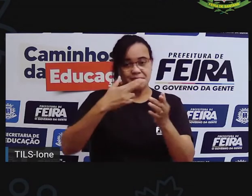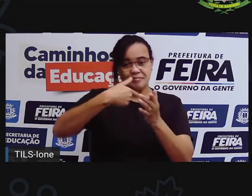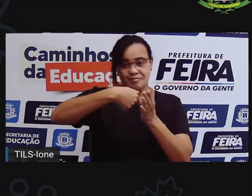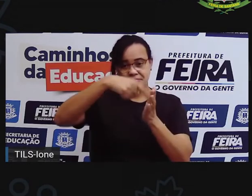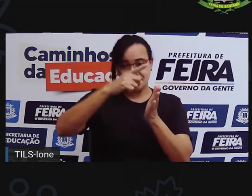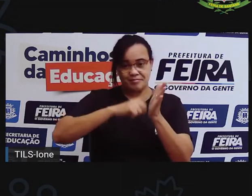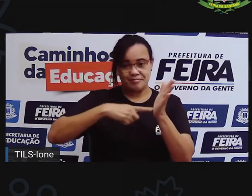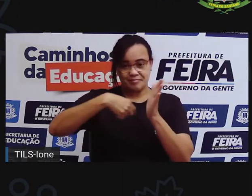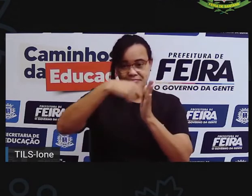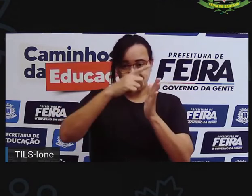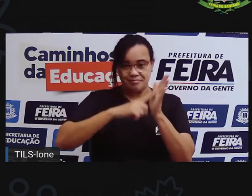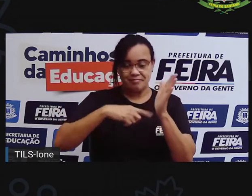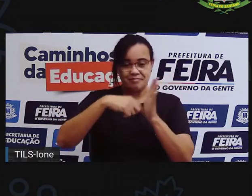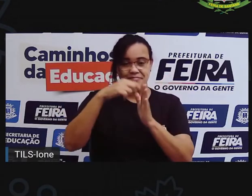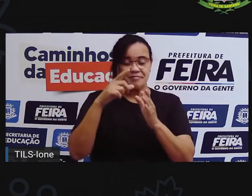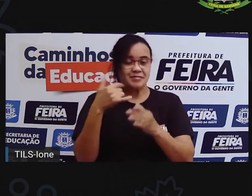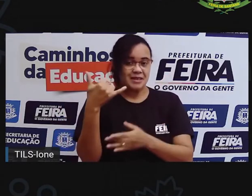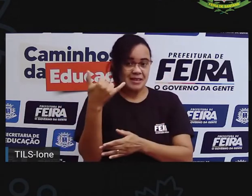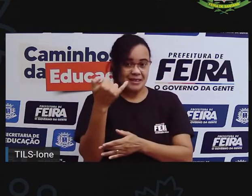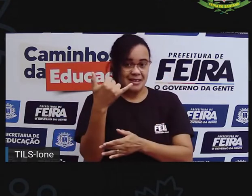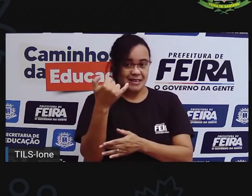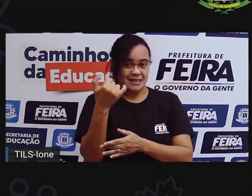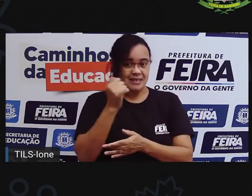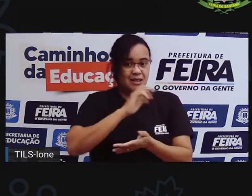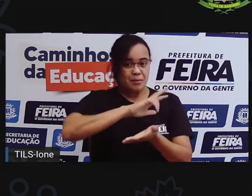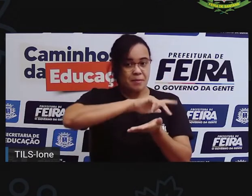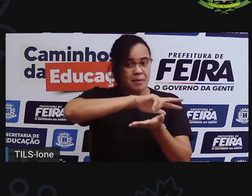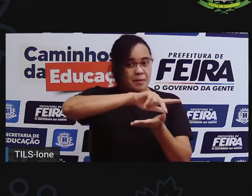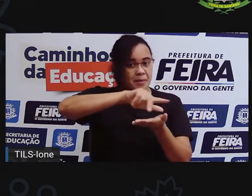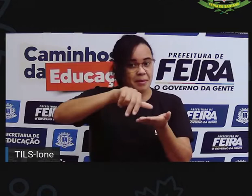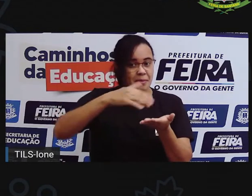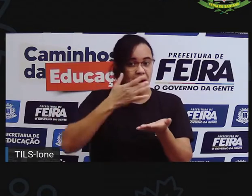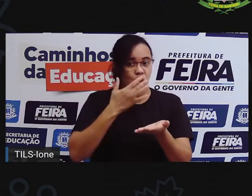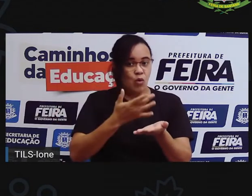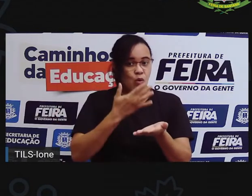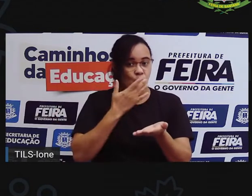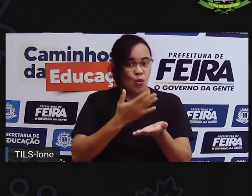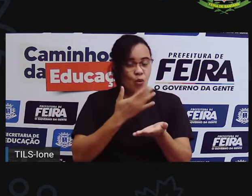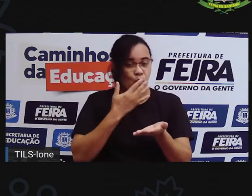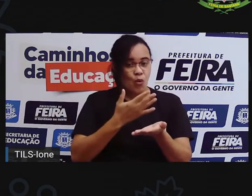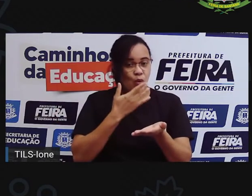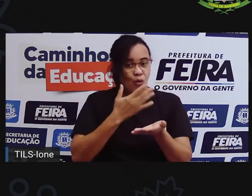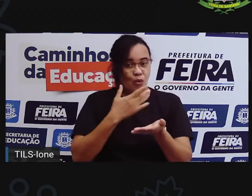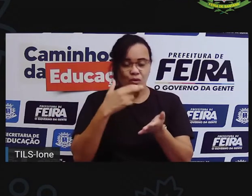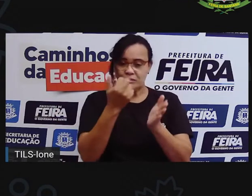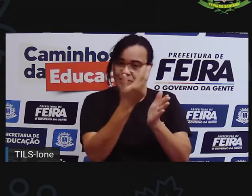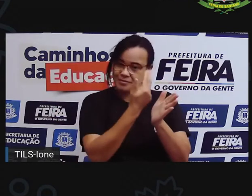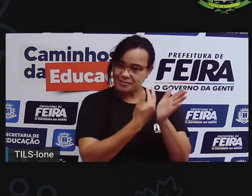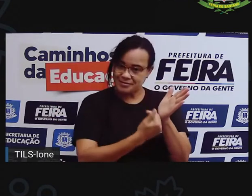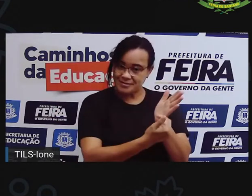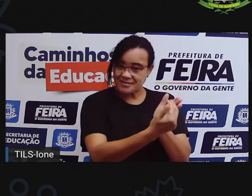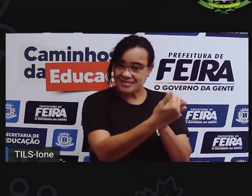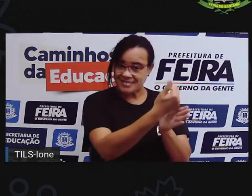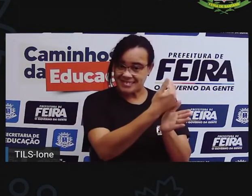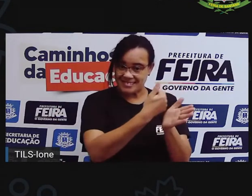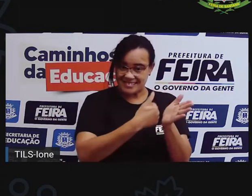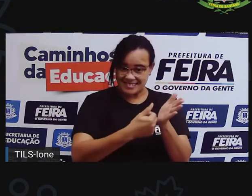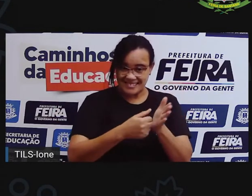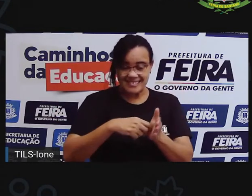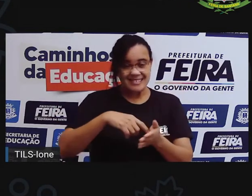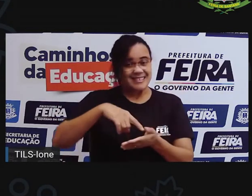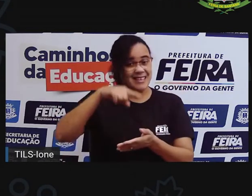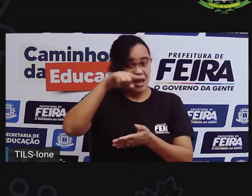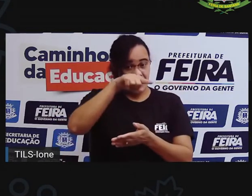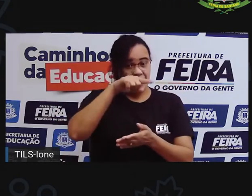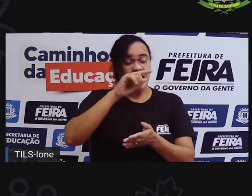pincel, canetinhas coloridas, olha, para que a gente possa desenhar. Tinta